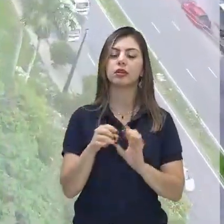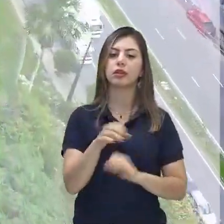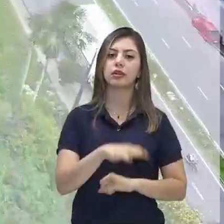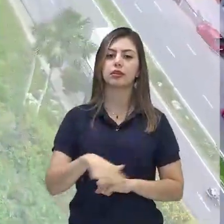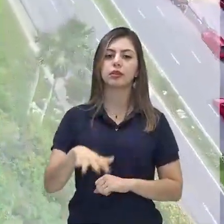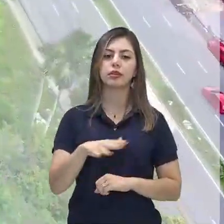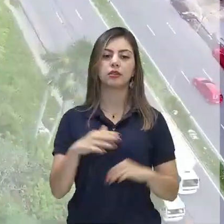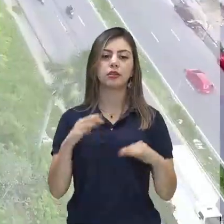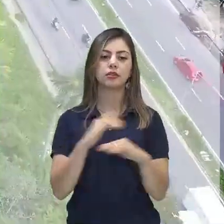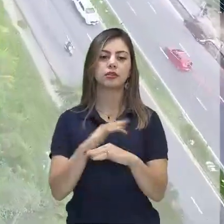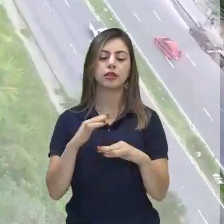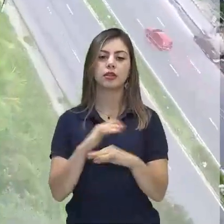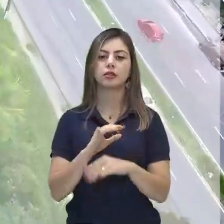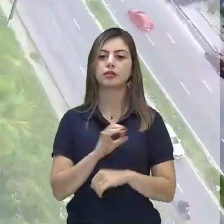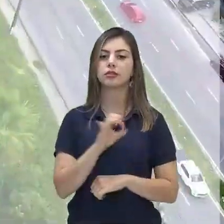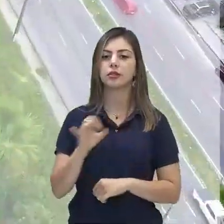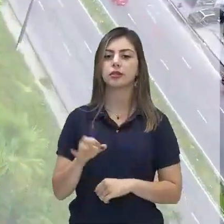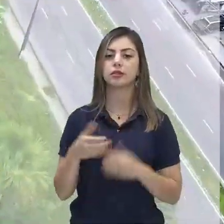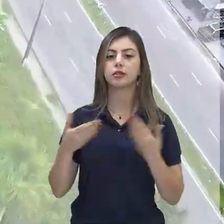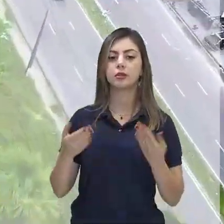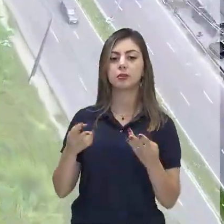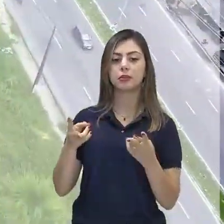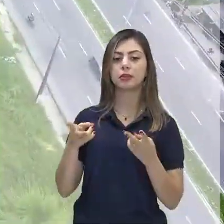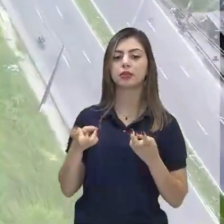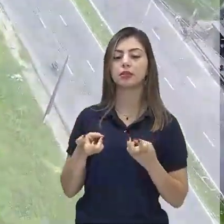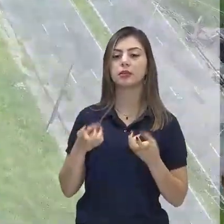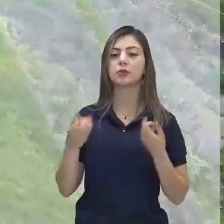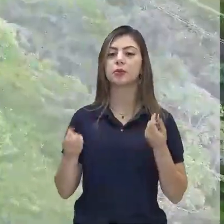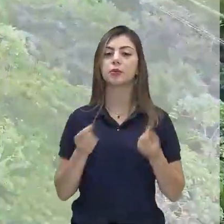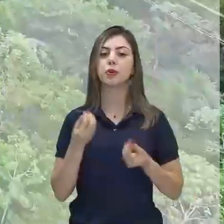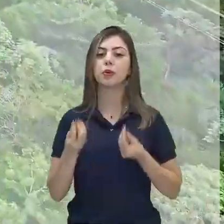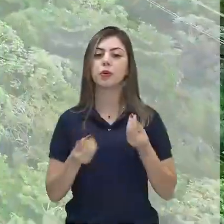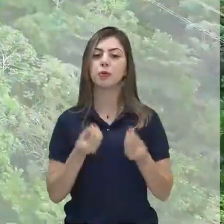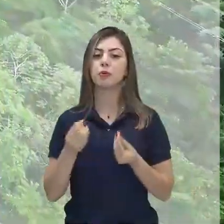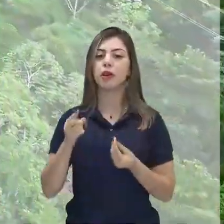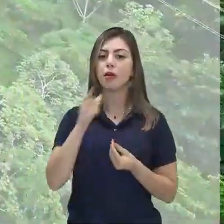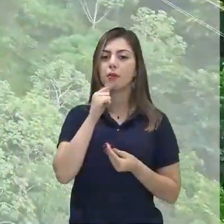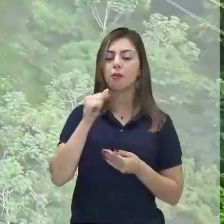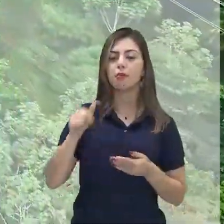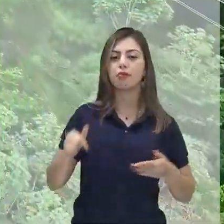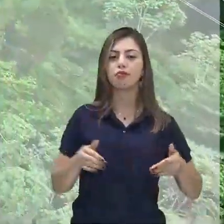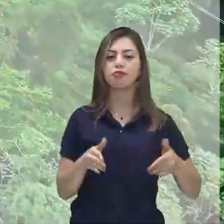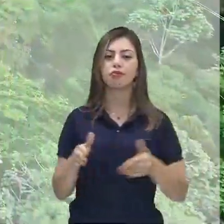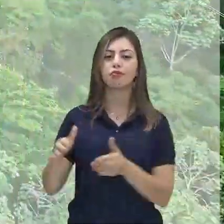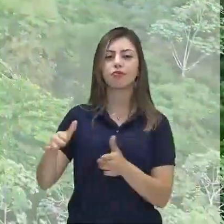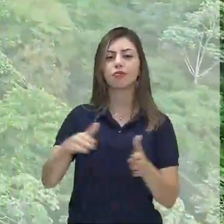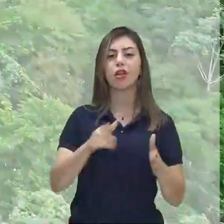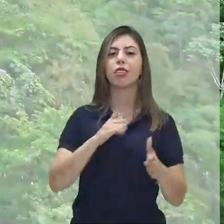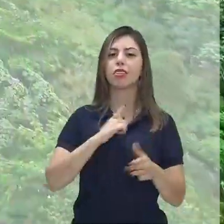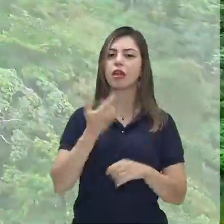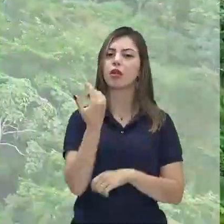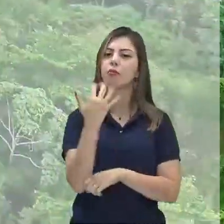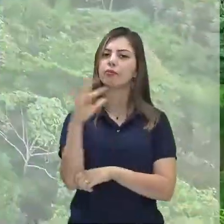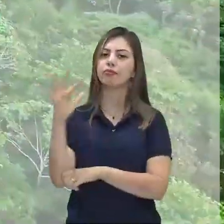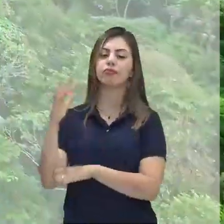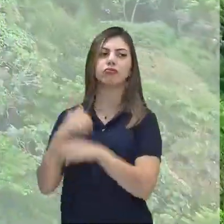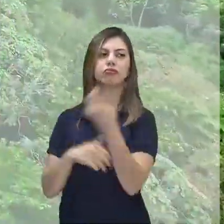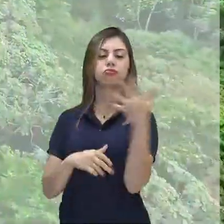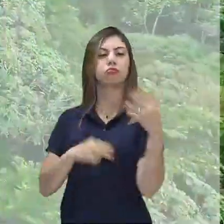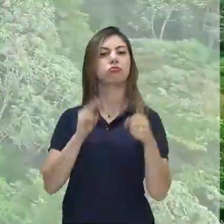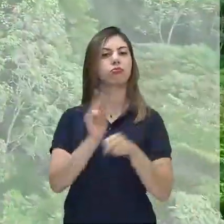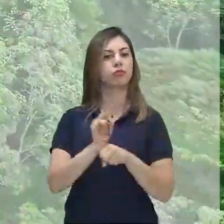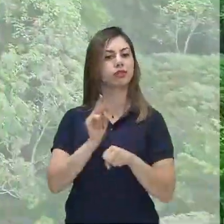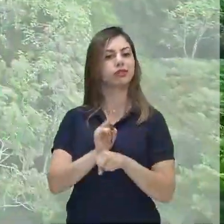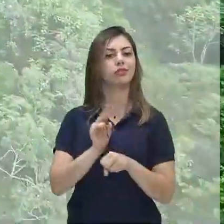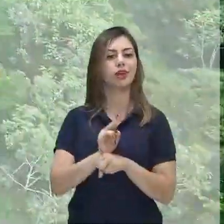urbano. E aí a gente conseguiu observar também que ao longo desse trajeto o corredor vai ter áreas mais preservadas,